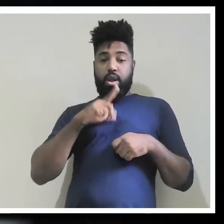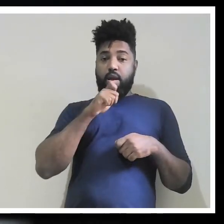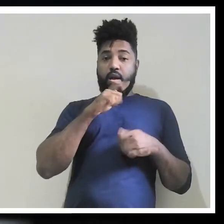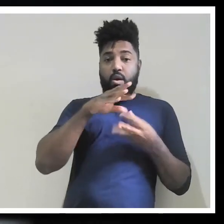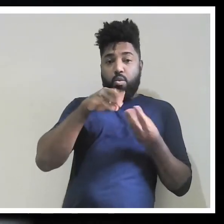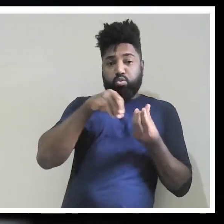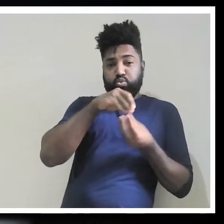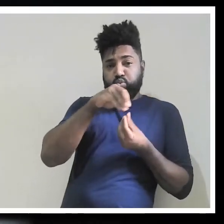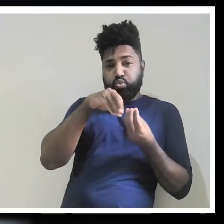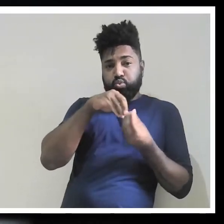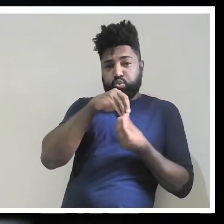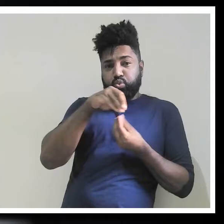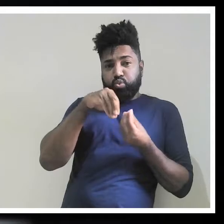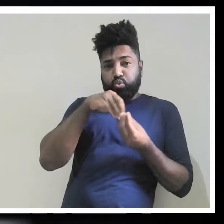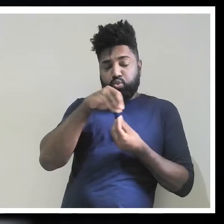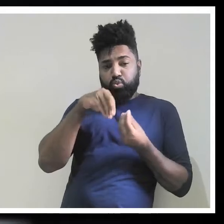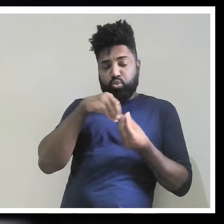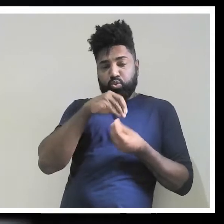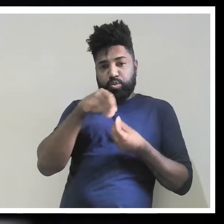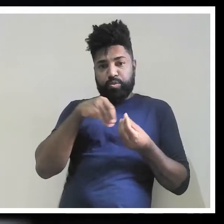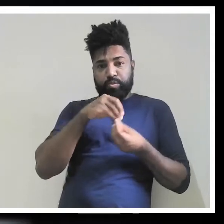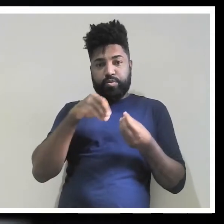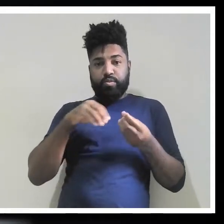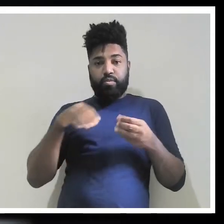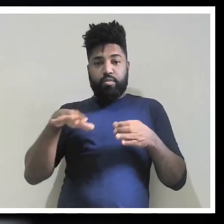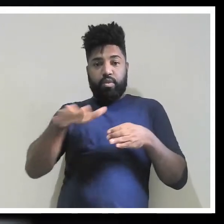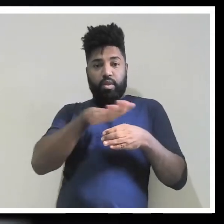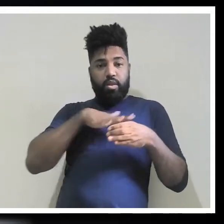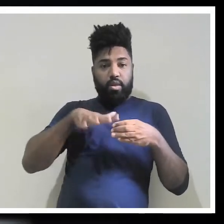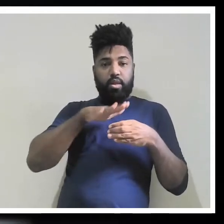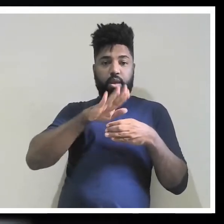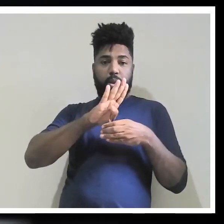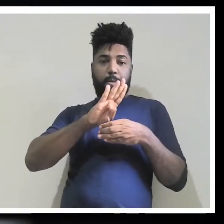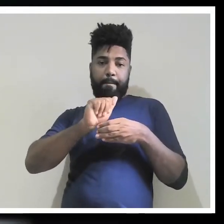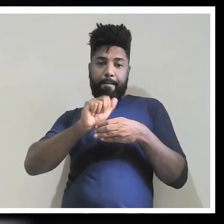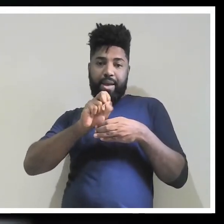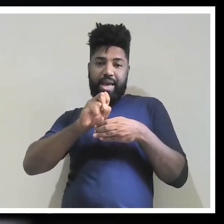vamos fazer aqui é a da ureia em meio básico. Para isso nós vamos